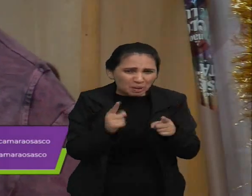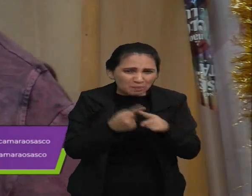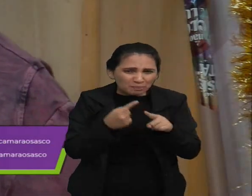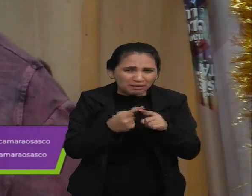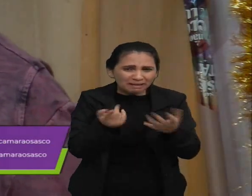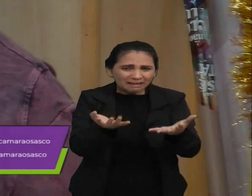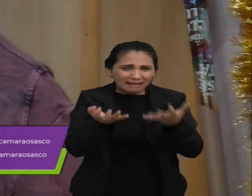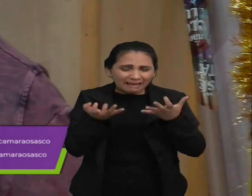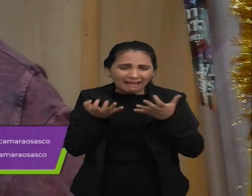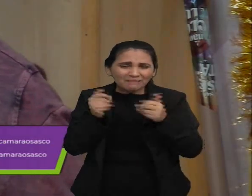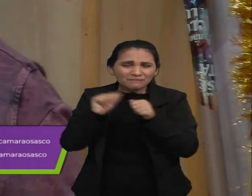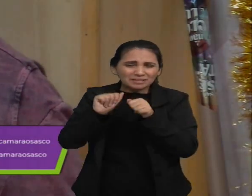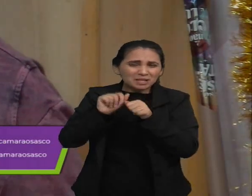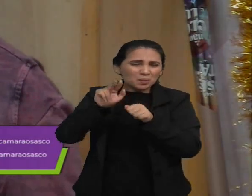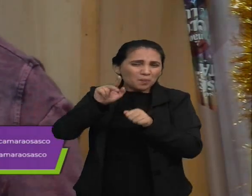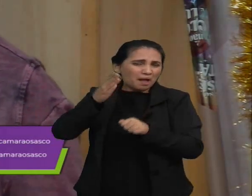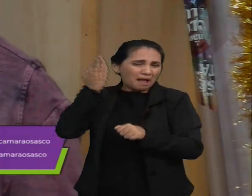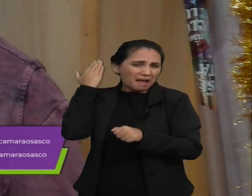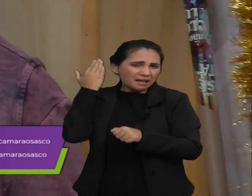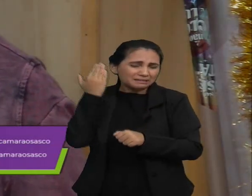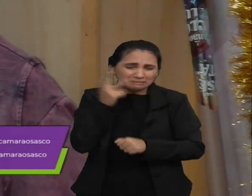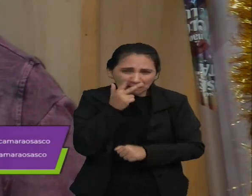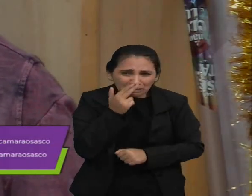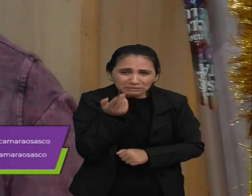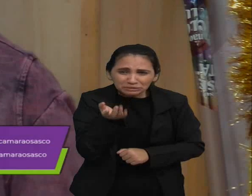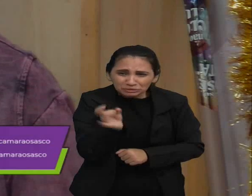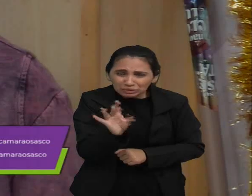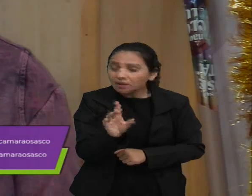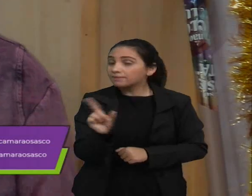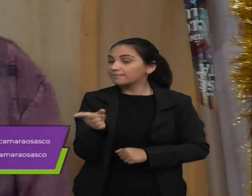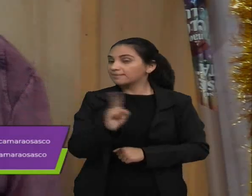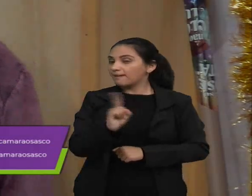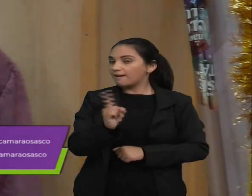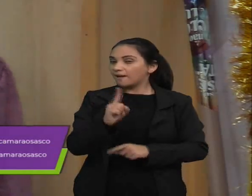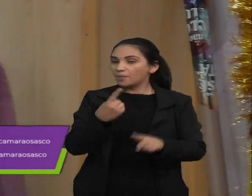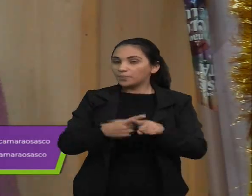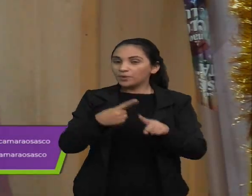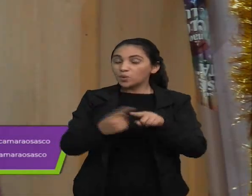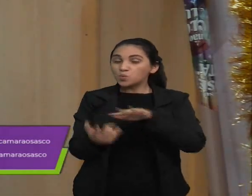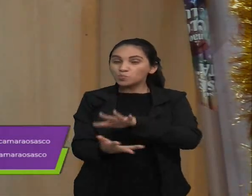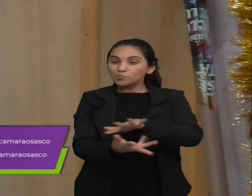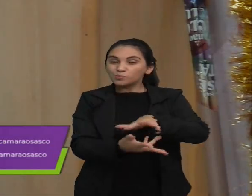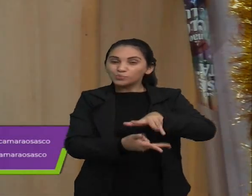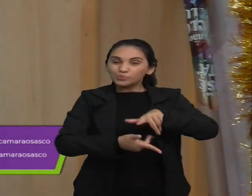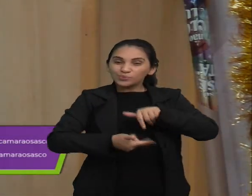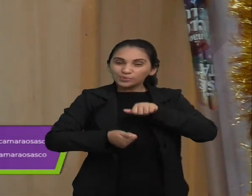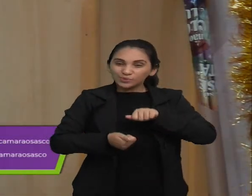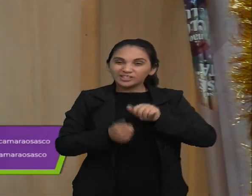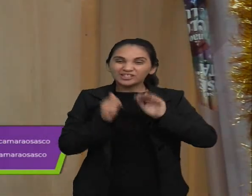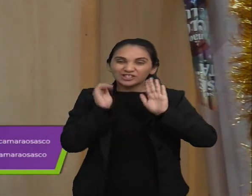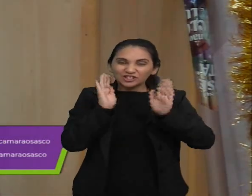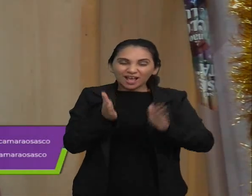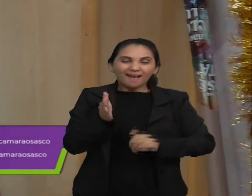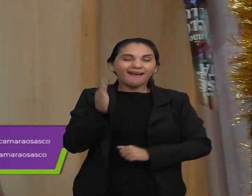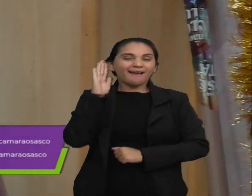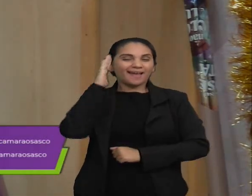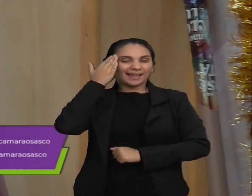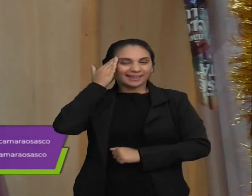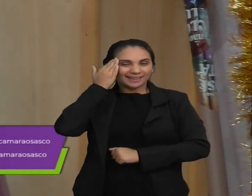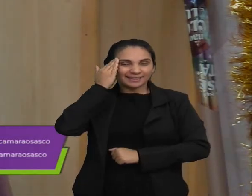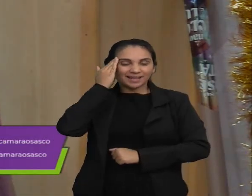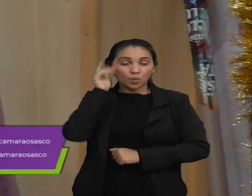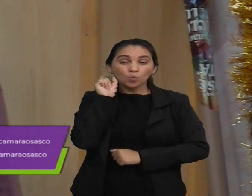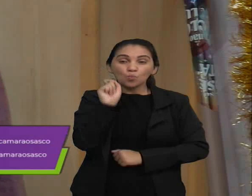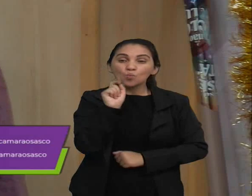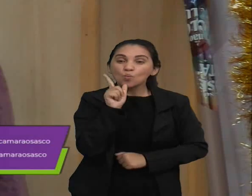iniciativa privada na gestão desses serviços? Não, porque o mundo já se tocou que